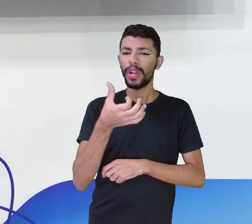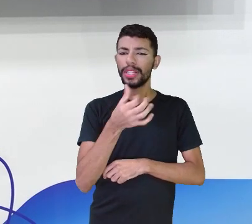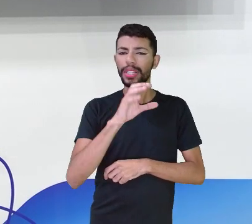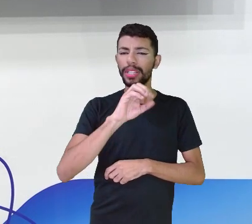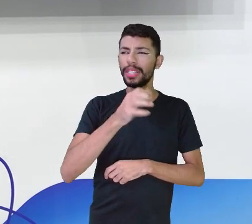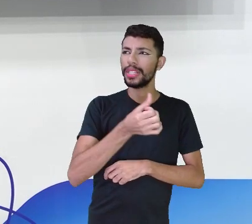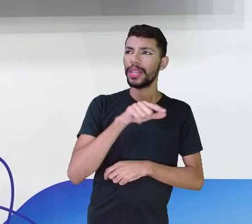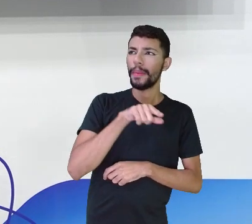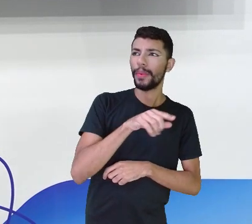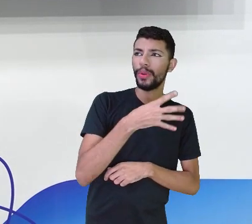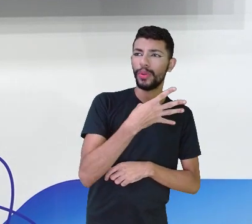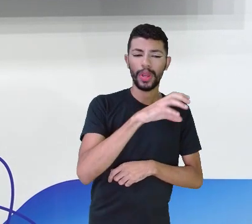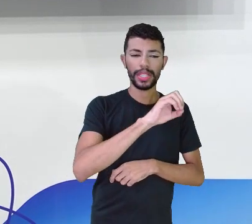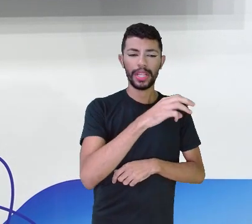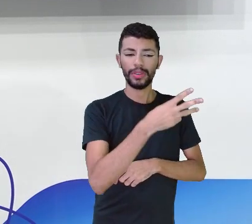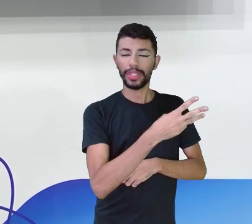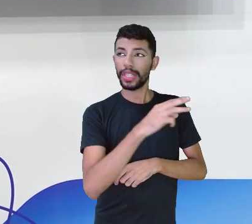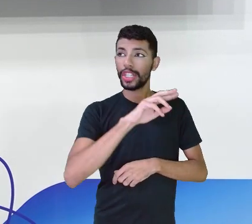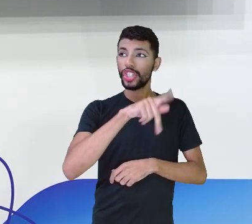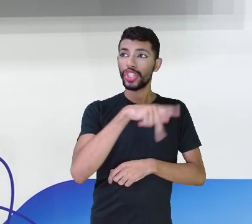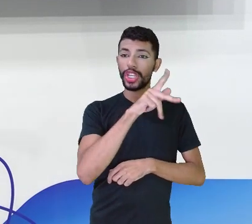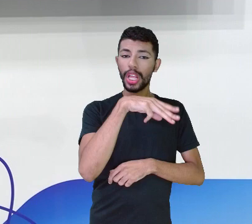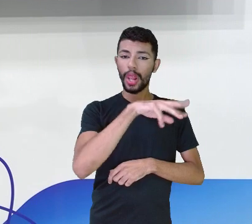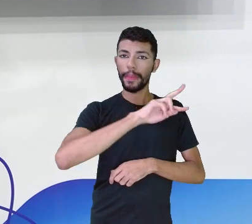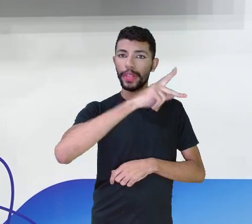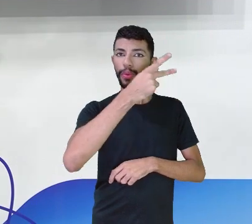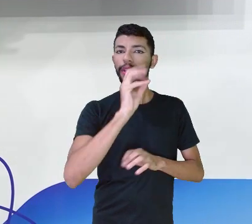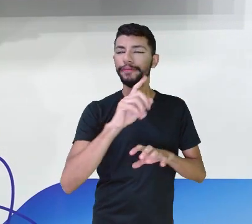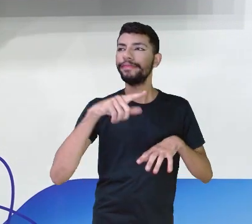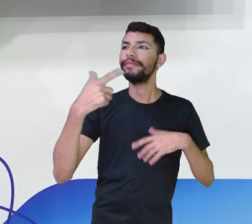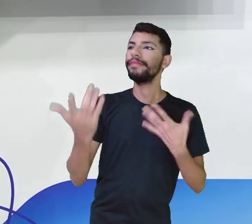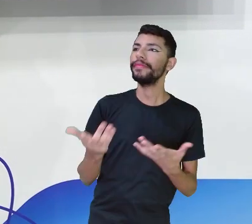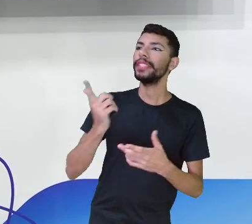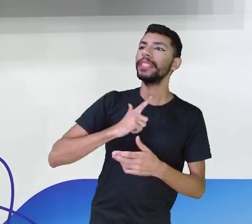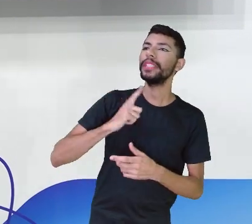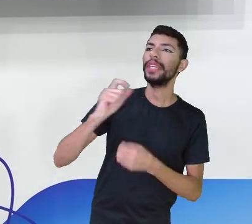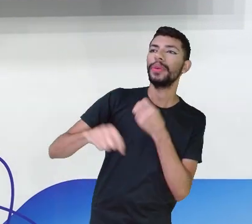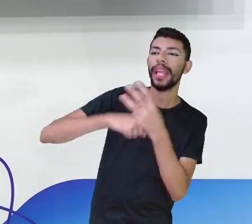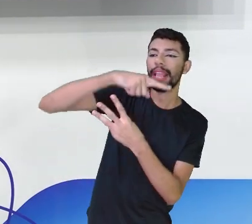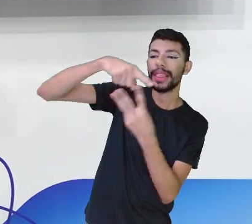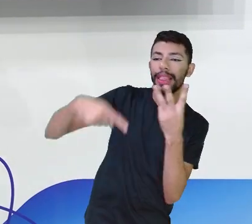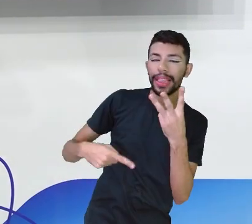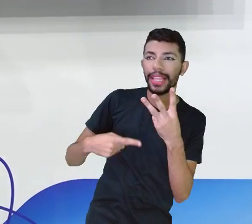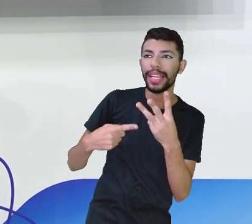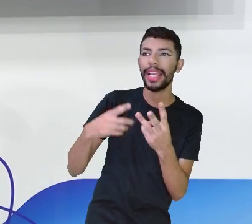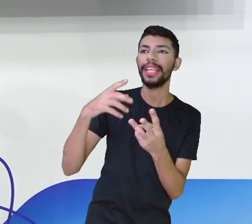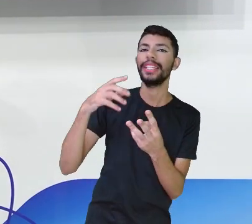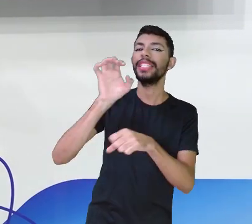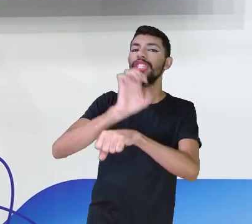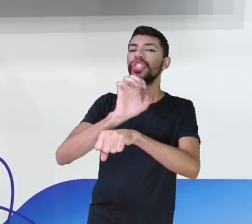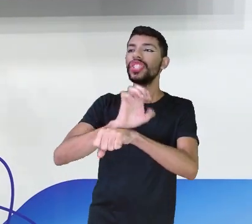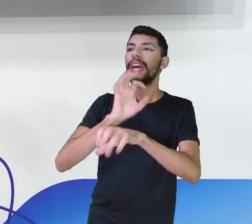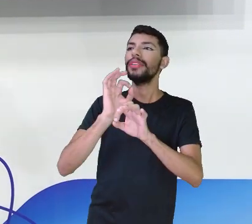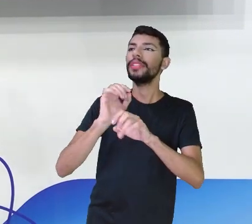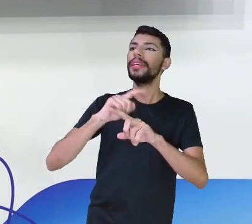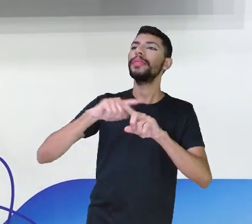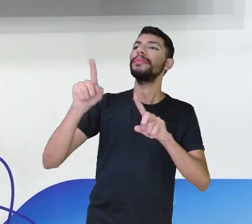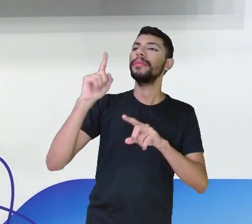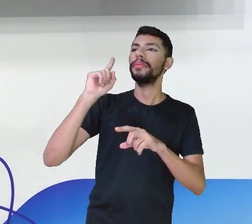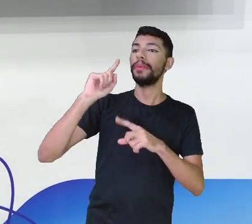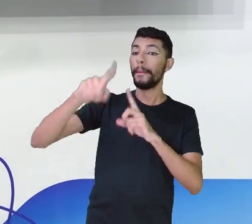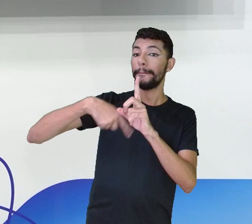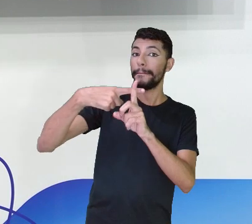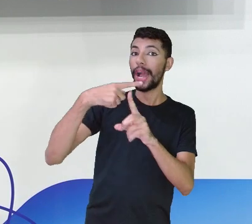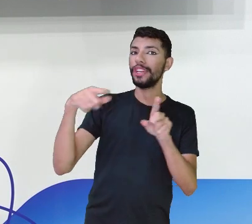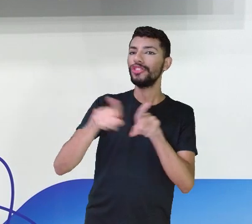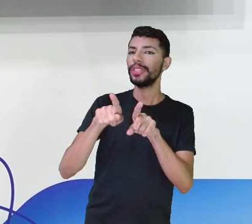1.606.403 km² e é constituída de 3 estados, mais o Distrito Federal,